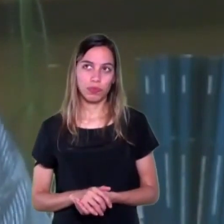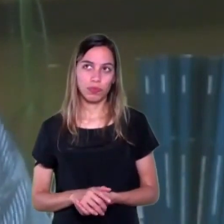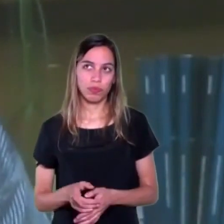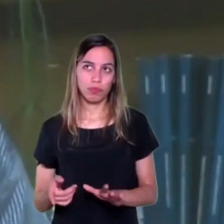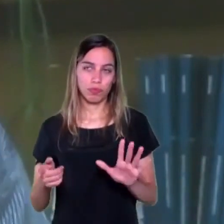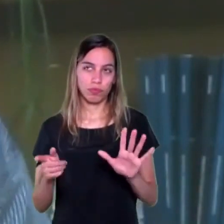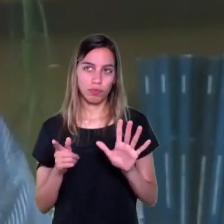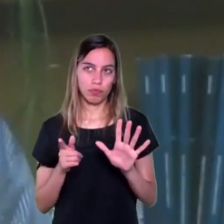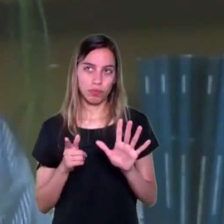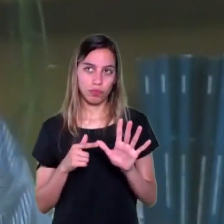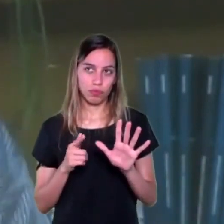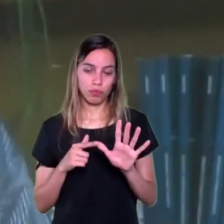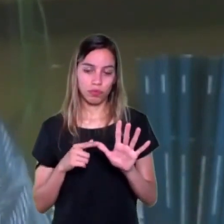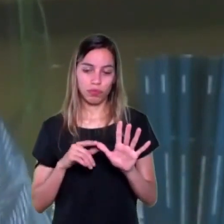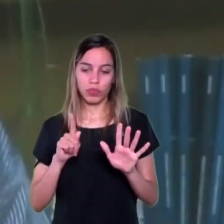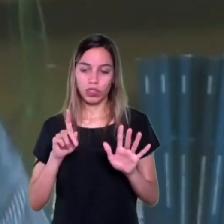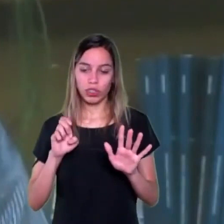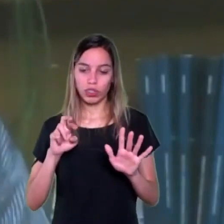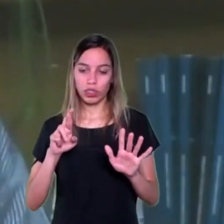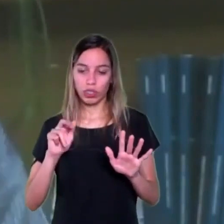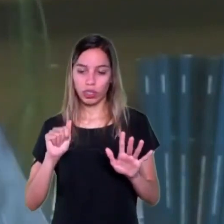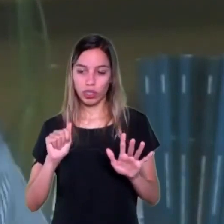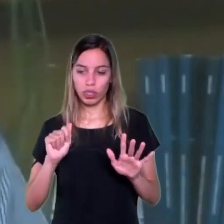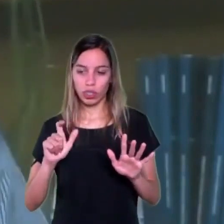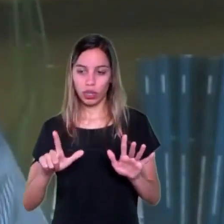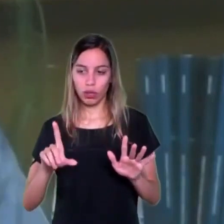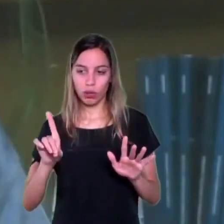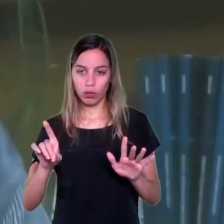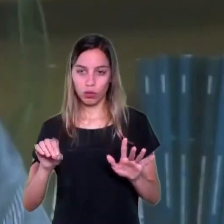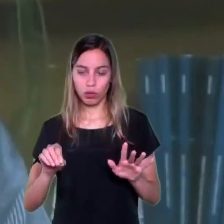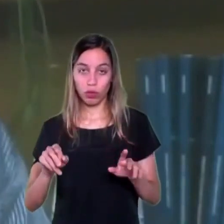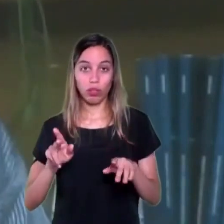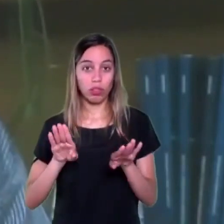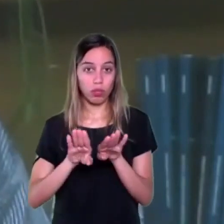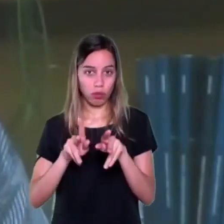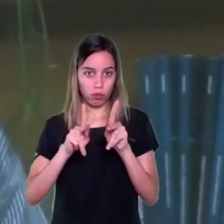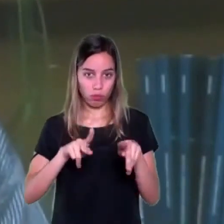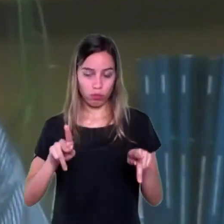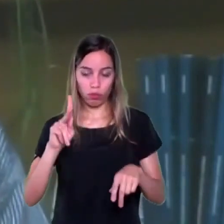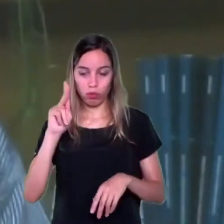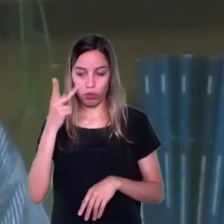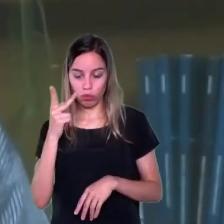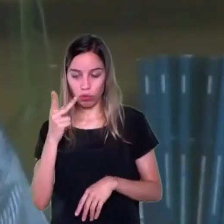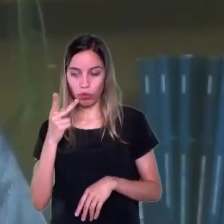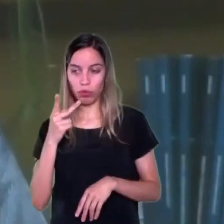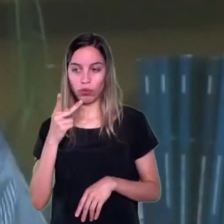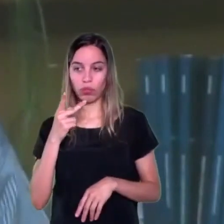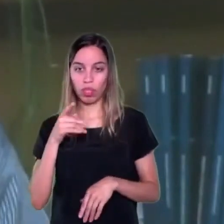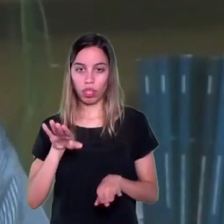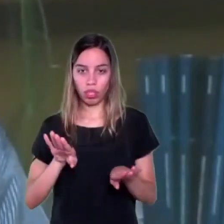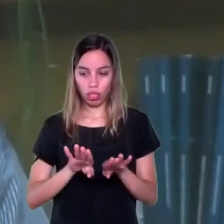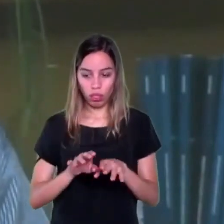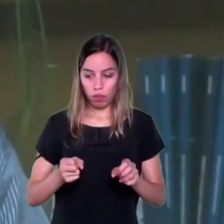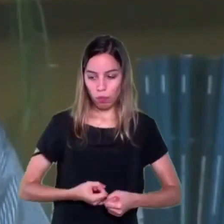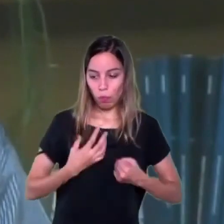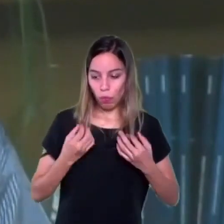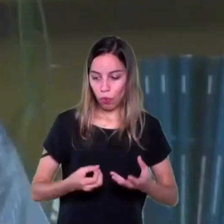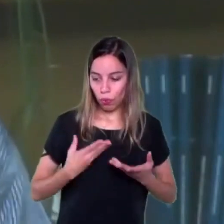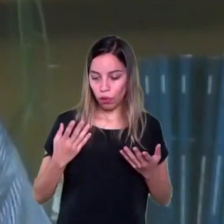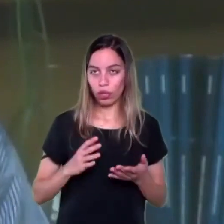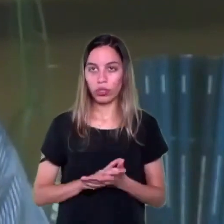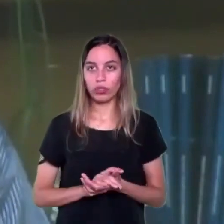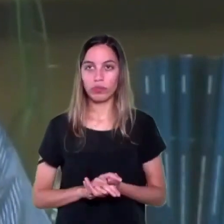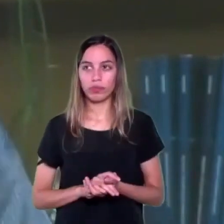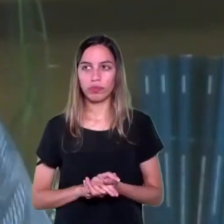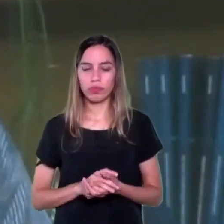O Geraldo Fonte Boa, que é professor de história também e que é poeta, e